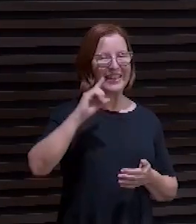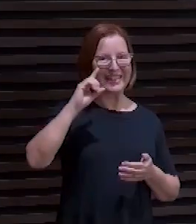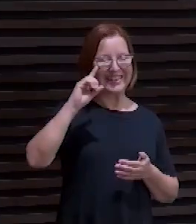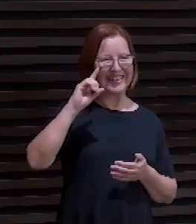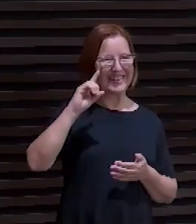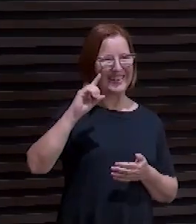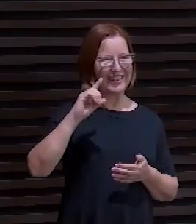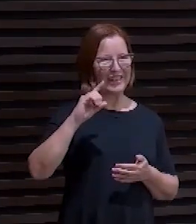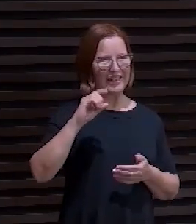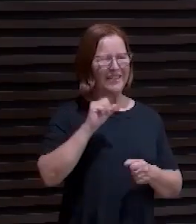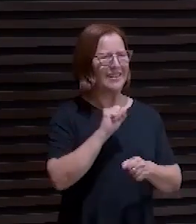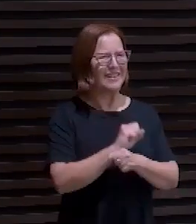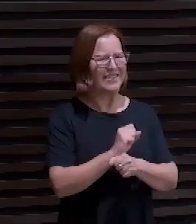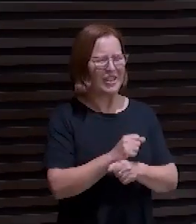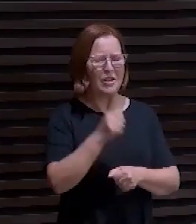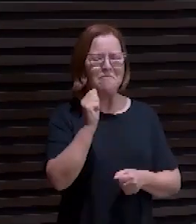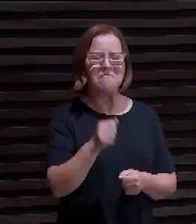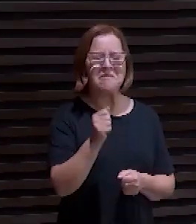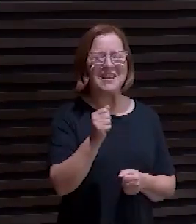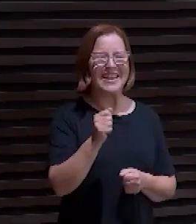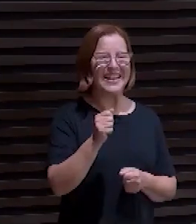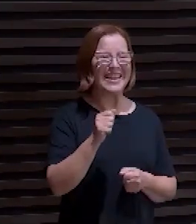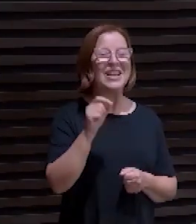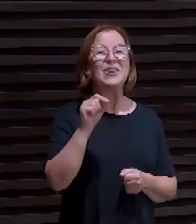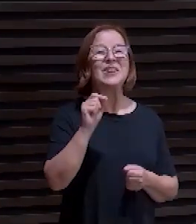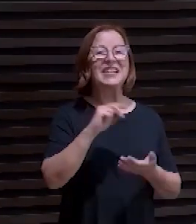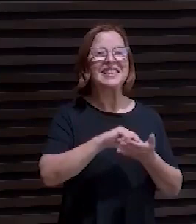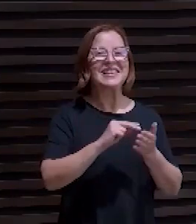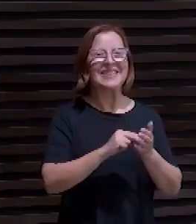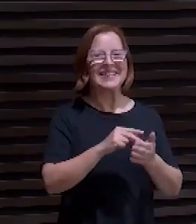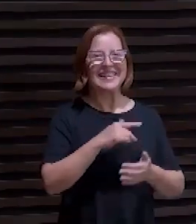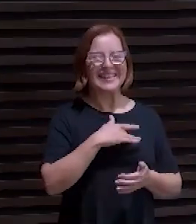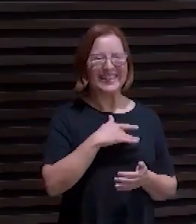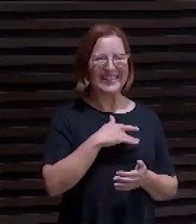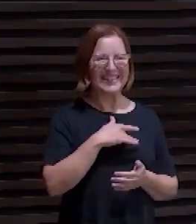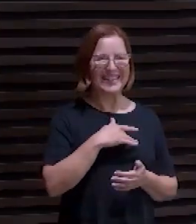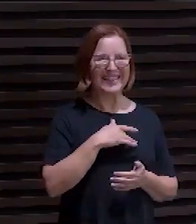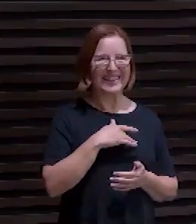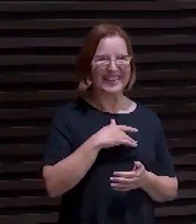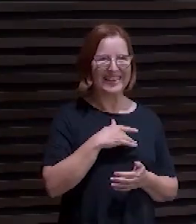Dou-lhe 2? O que é misericórdia?